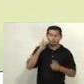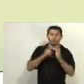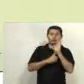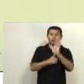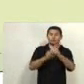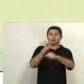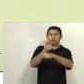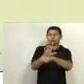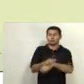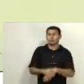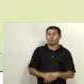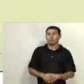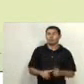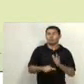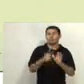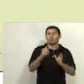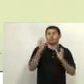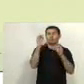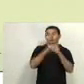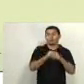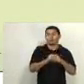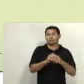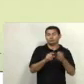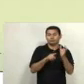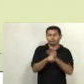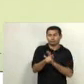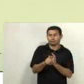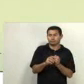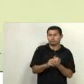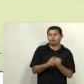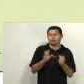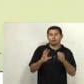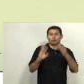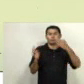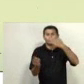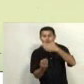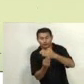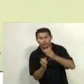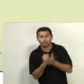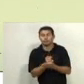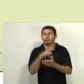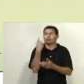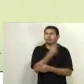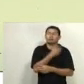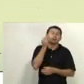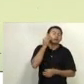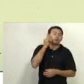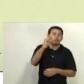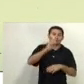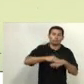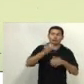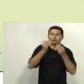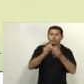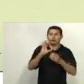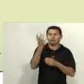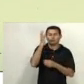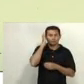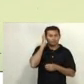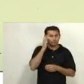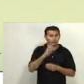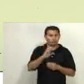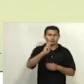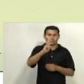no slide para vocês. Primeiro eu quero colocar uma questão complementar, para a gente testar um pouquinho mais como que funciona a questão